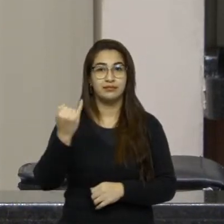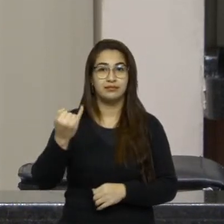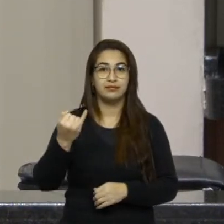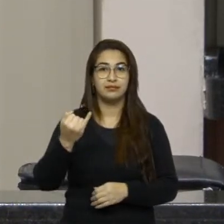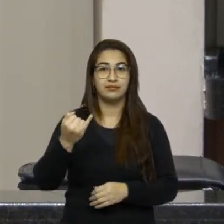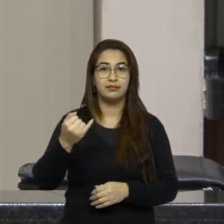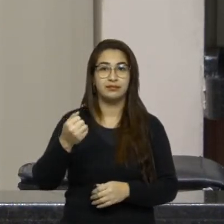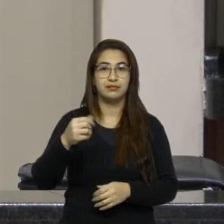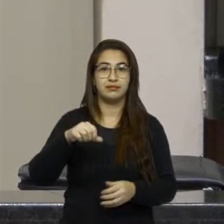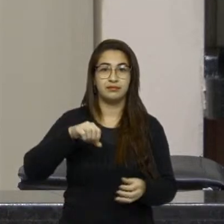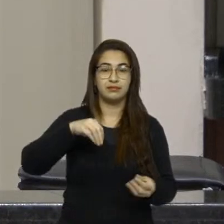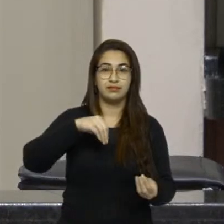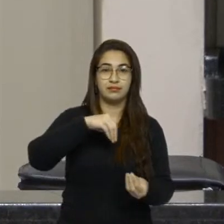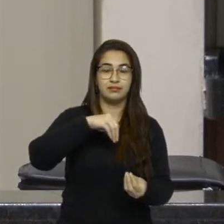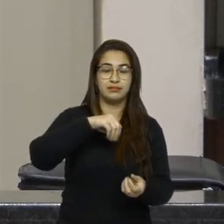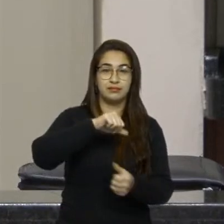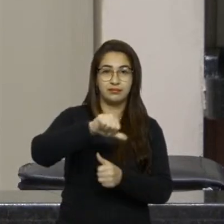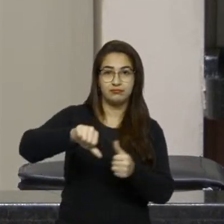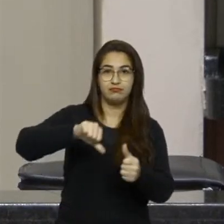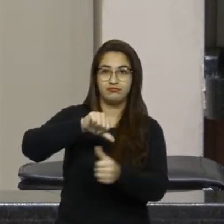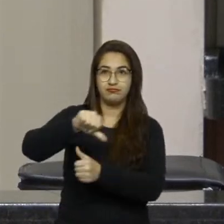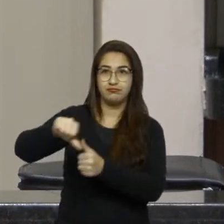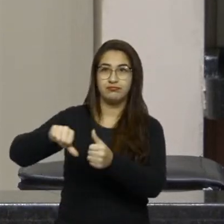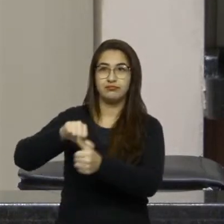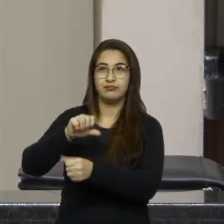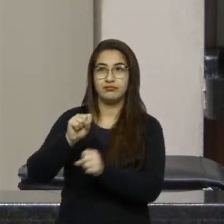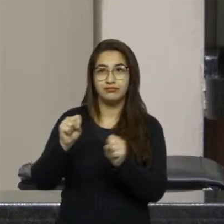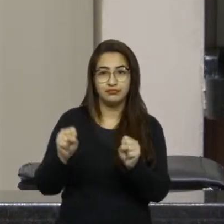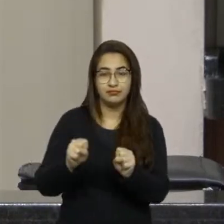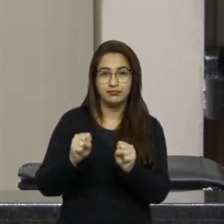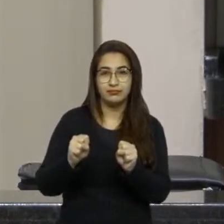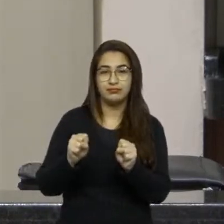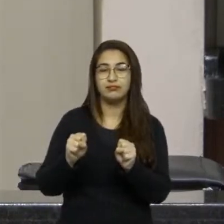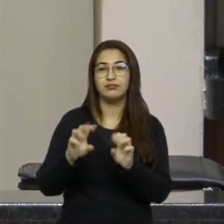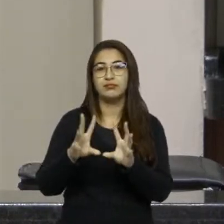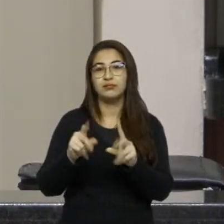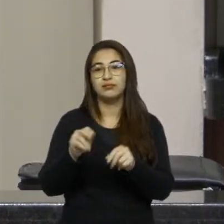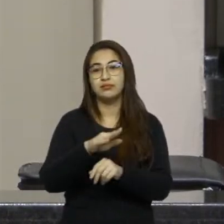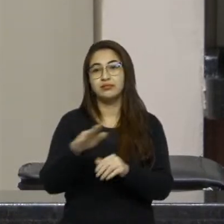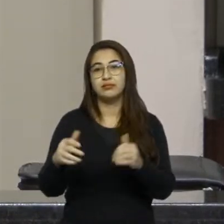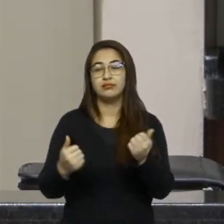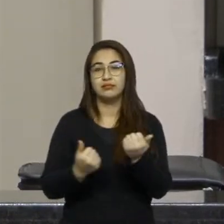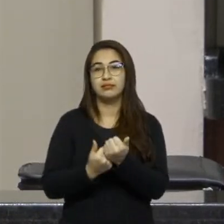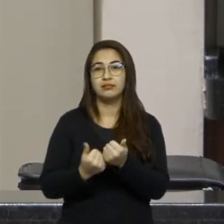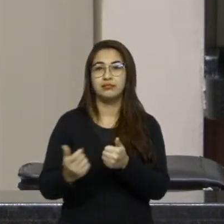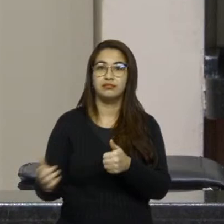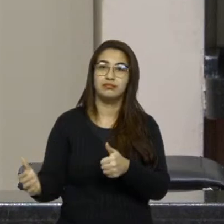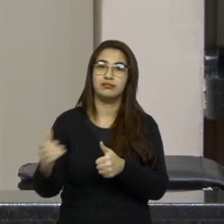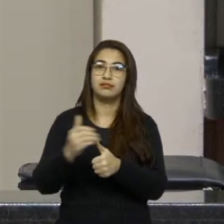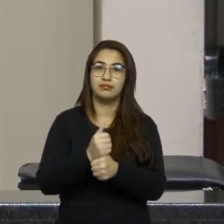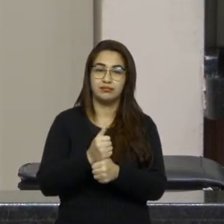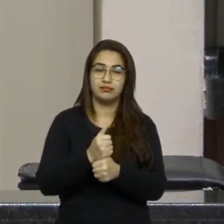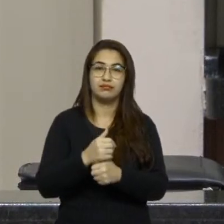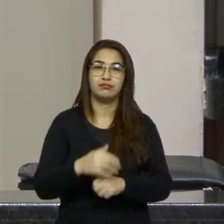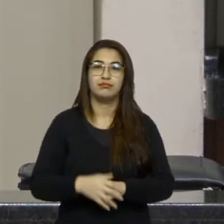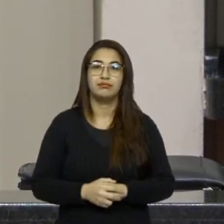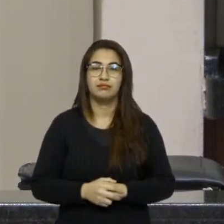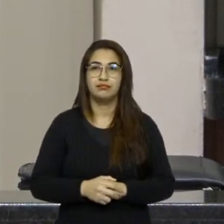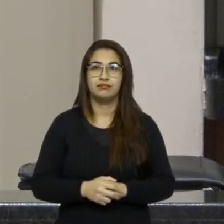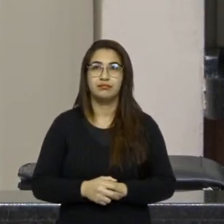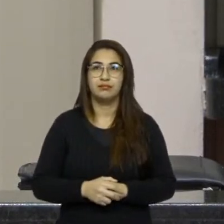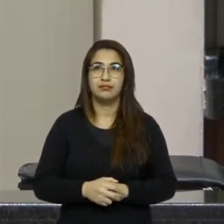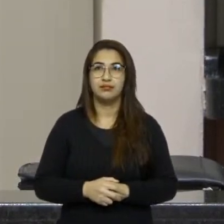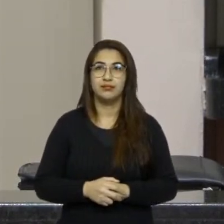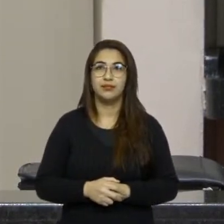pelos partidos para dar oportunidade para os suplentes assumirem. O deputado Maurício Kudillac perdeu